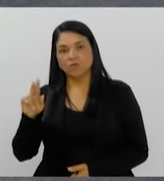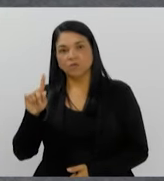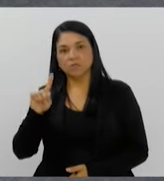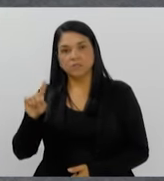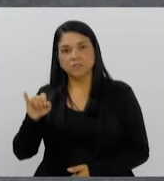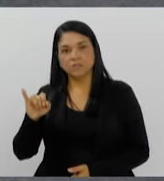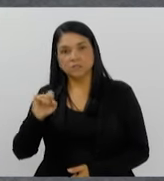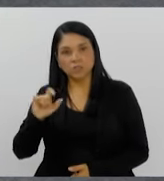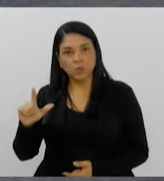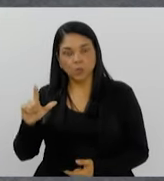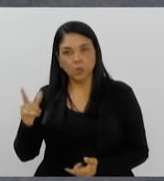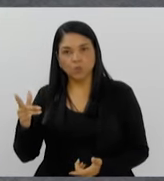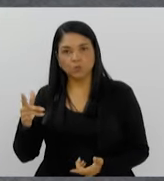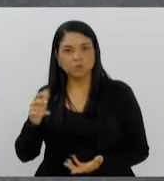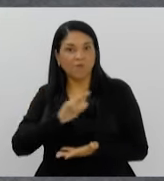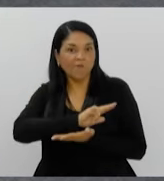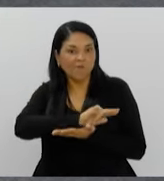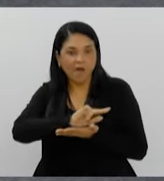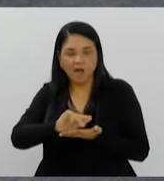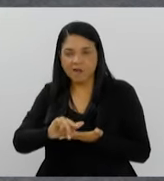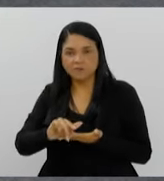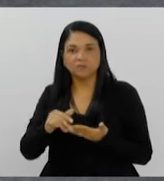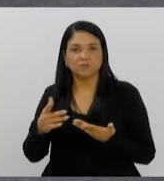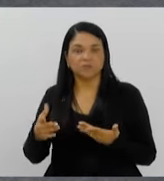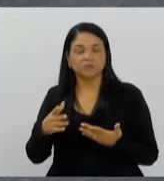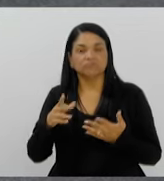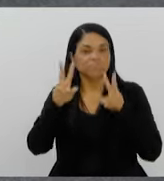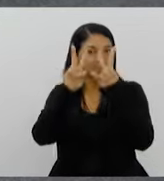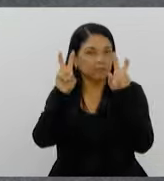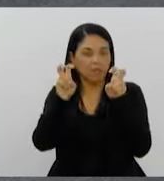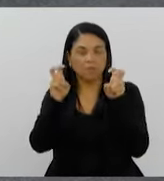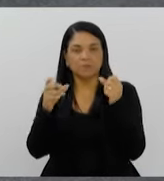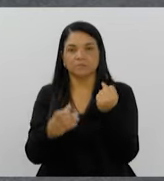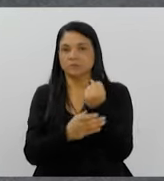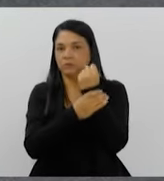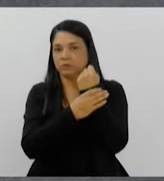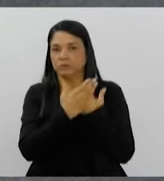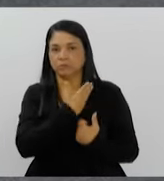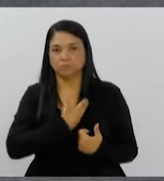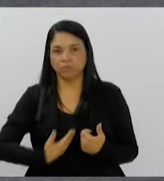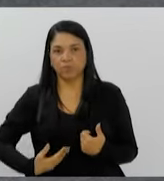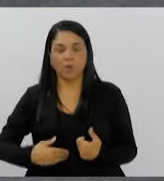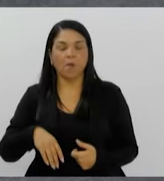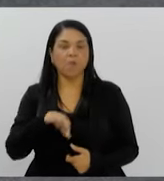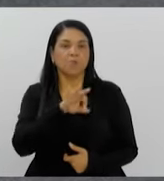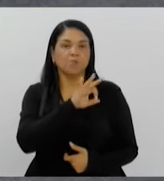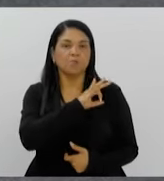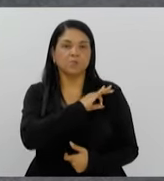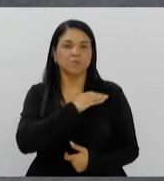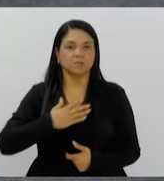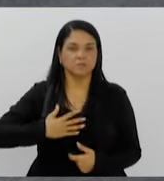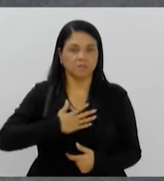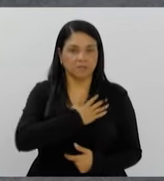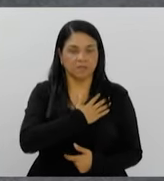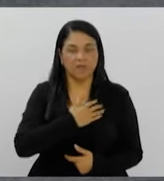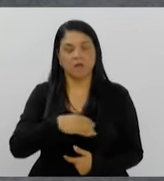hoje quando vai falar dessa questão da Segurança Pública seja Polícia Militar Polícia Civil polícia Penal de gaz ou até propriamente